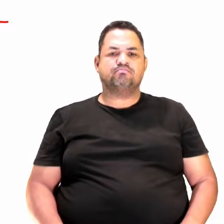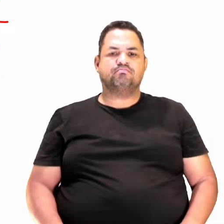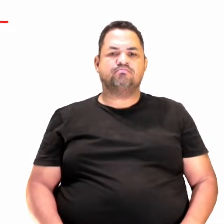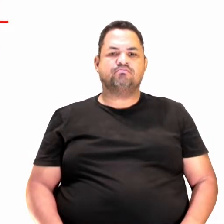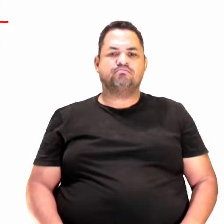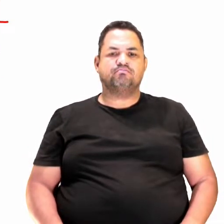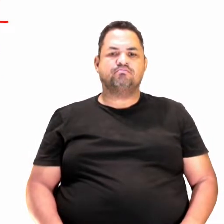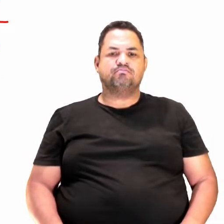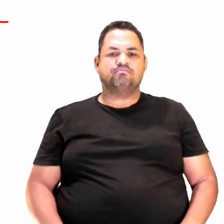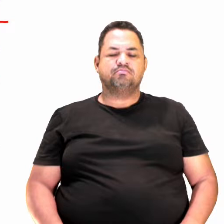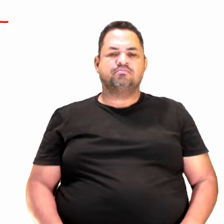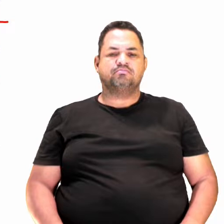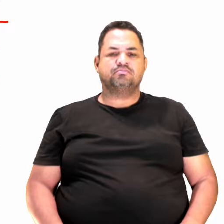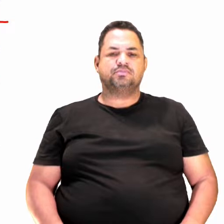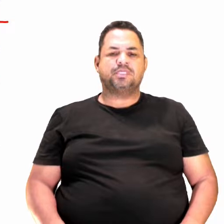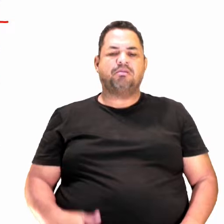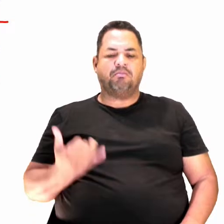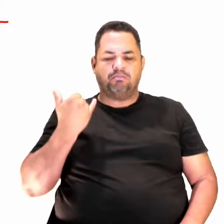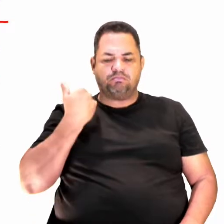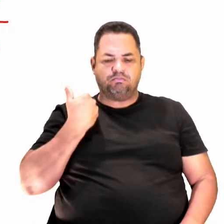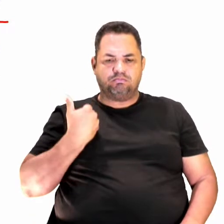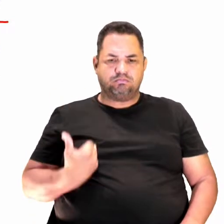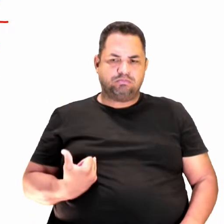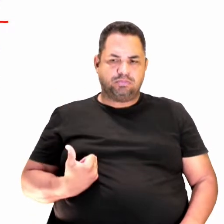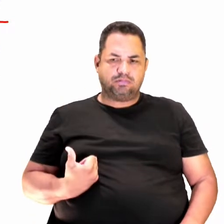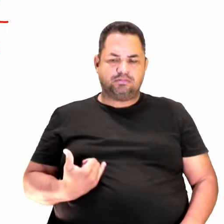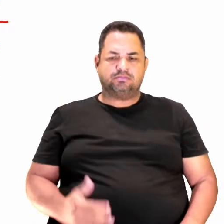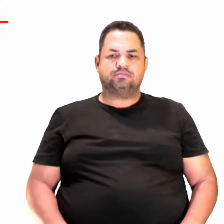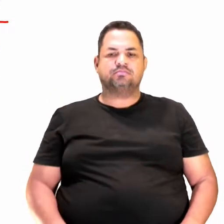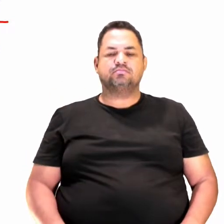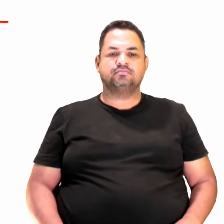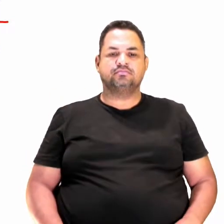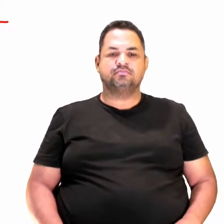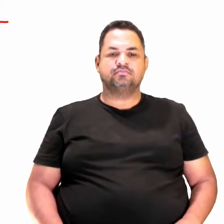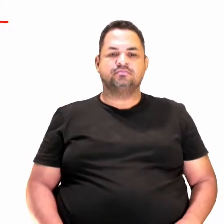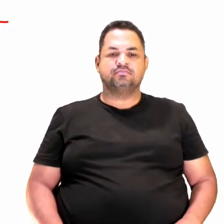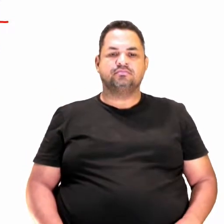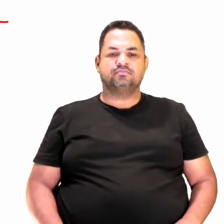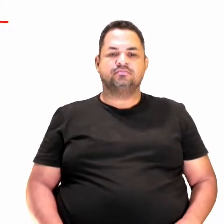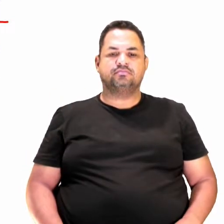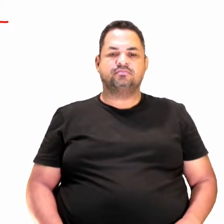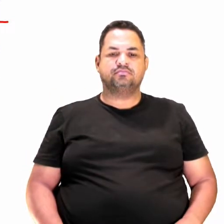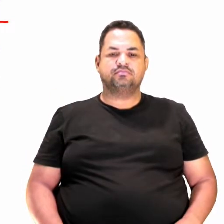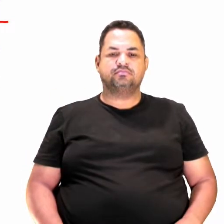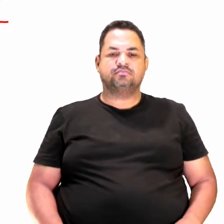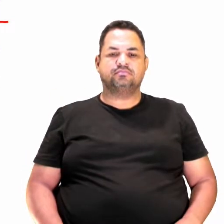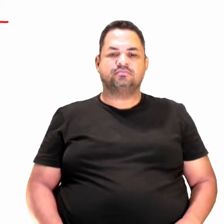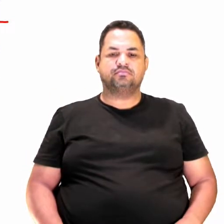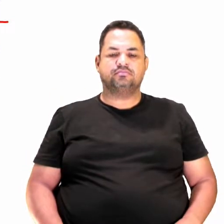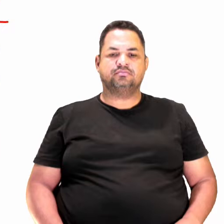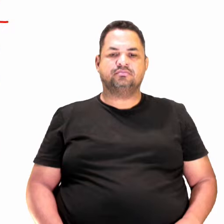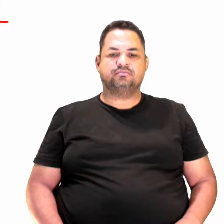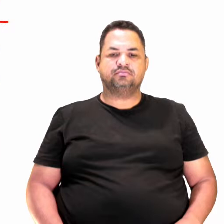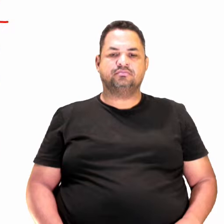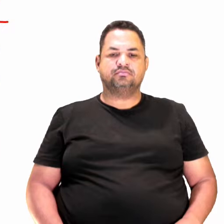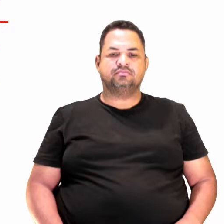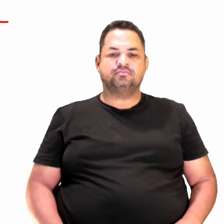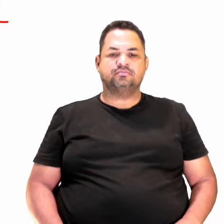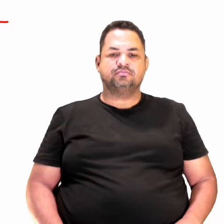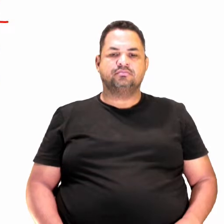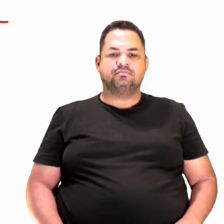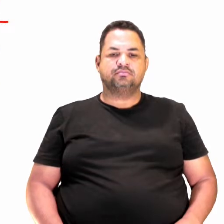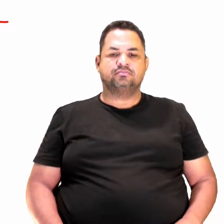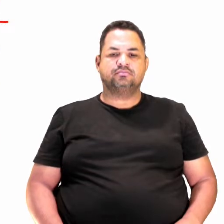significativamente abaixo do peso, underweight, certo? Anorexia can also be accompanied